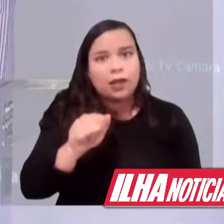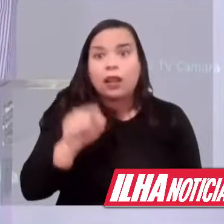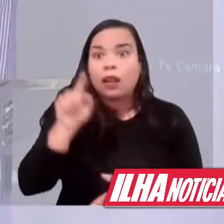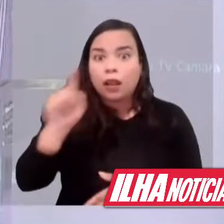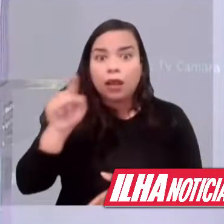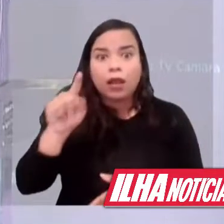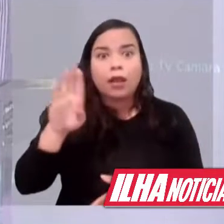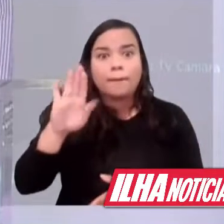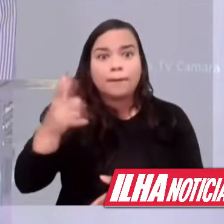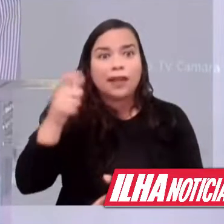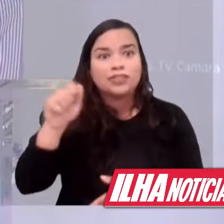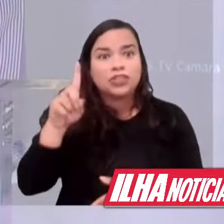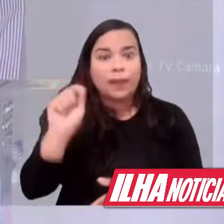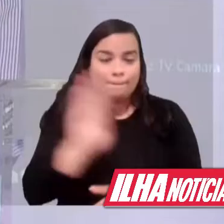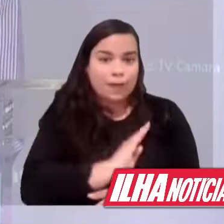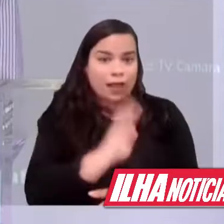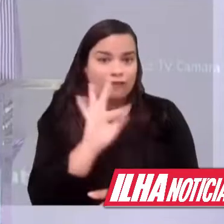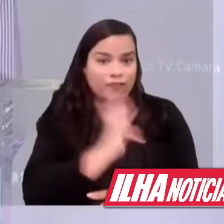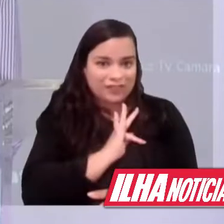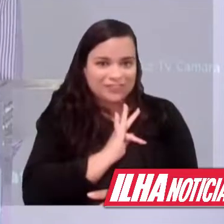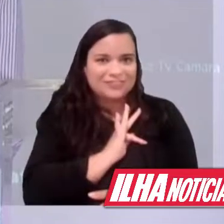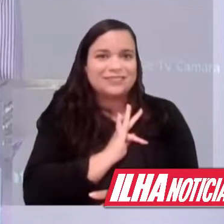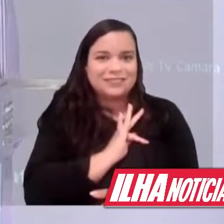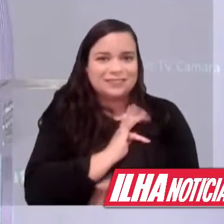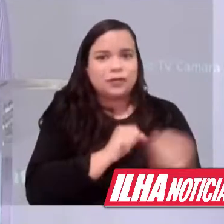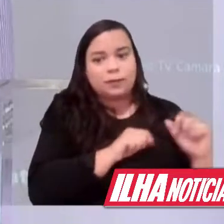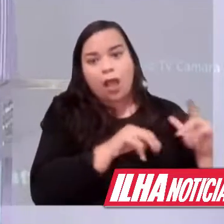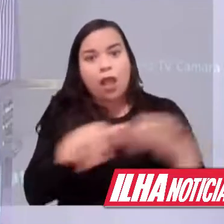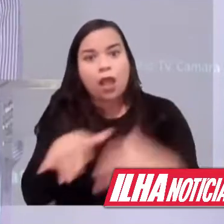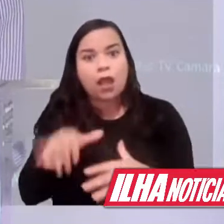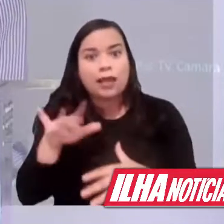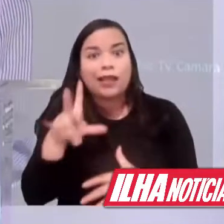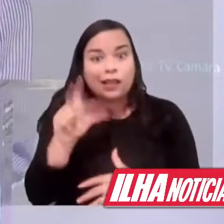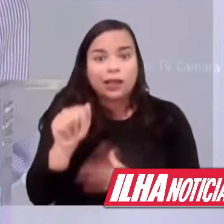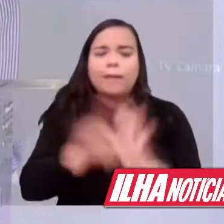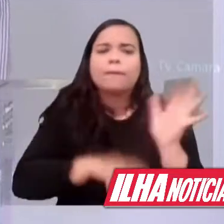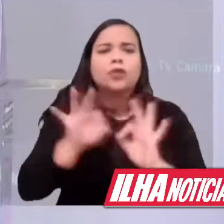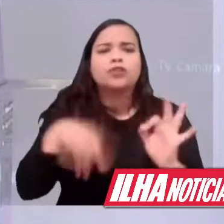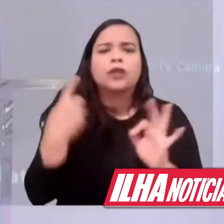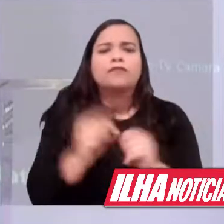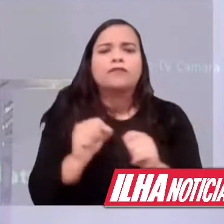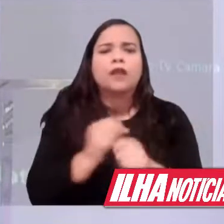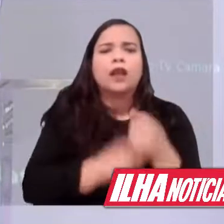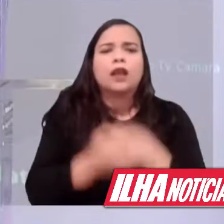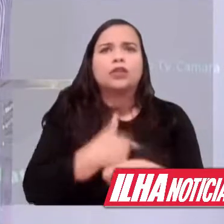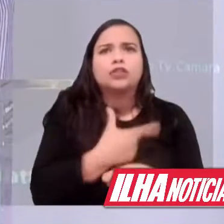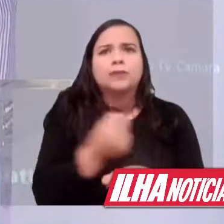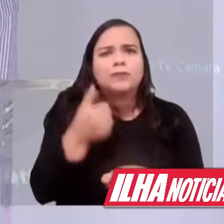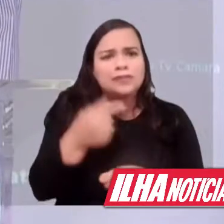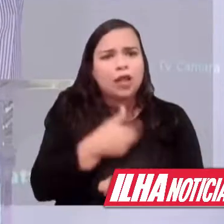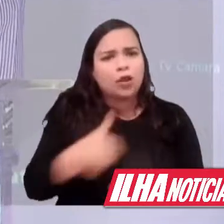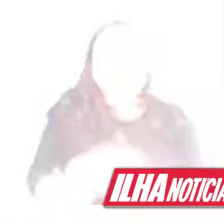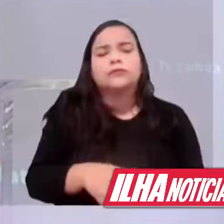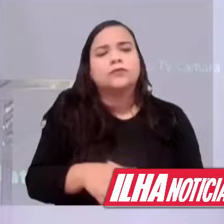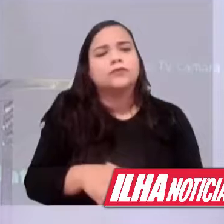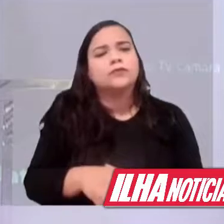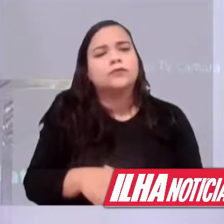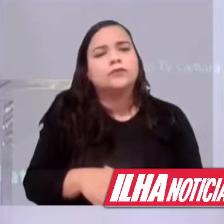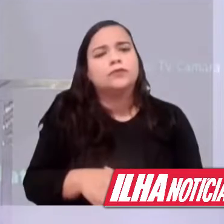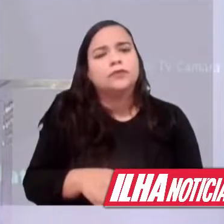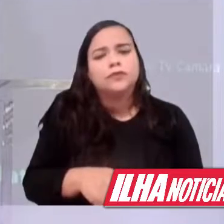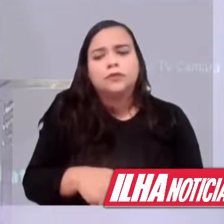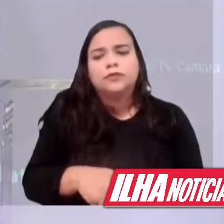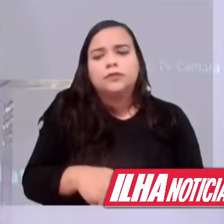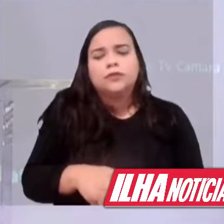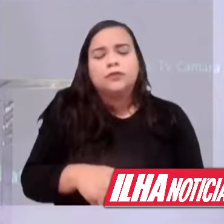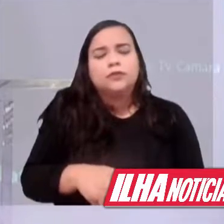suas mãos um projetinho que nós temos feito em 2007 no governo Cesar Maia nós conseguimos fazer a saída para Caxias aí